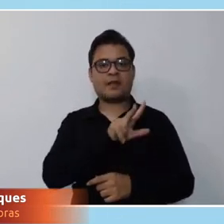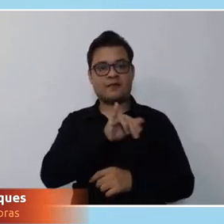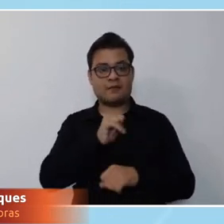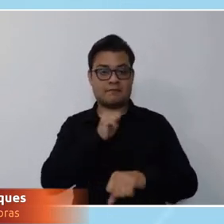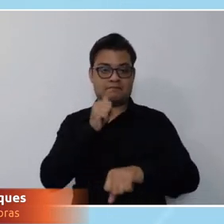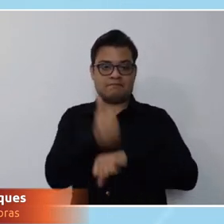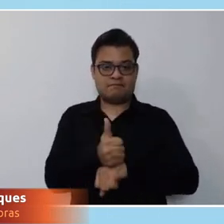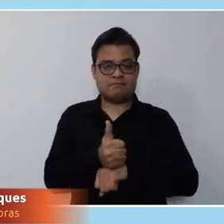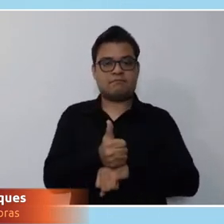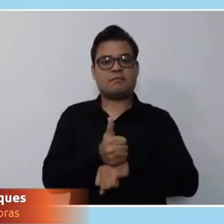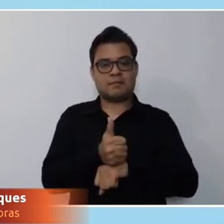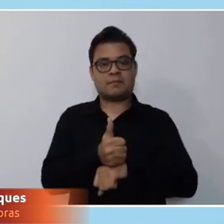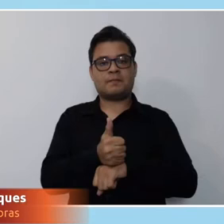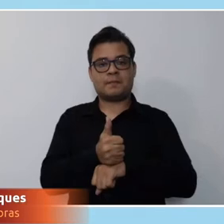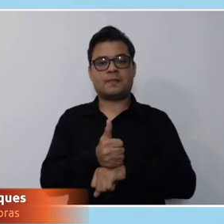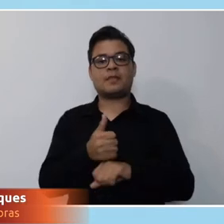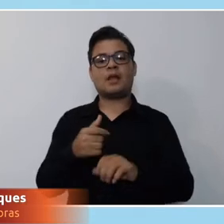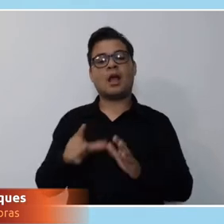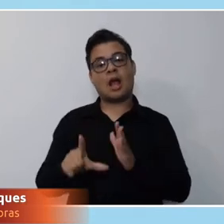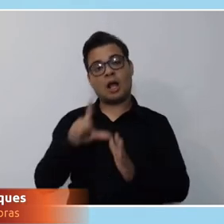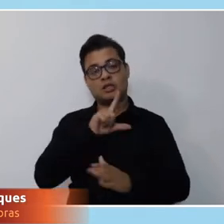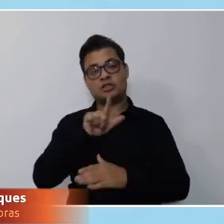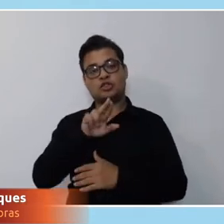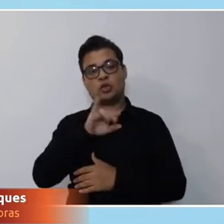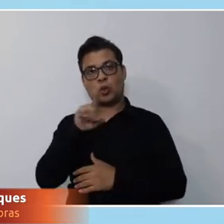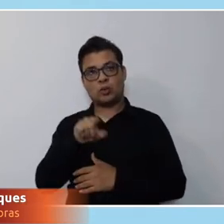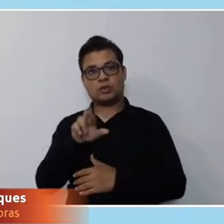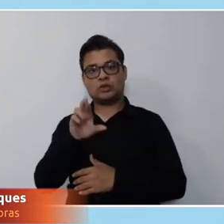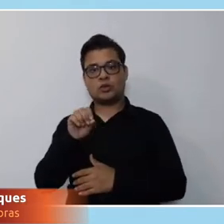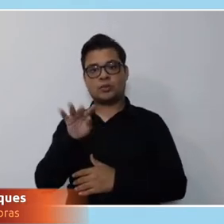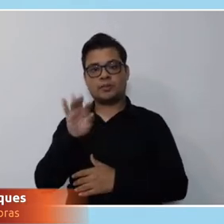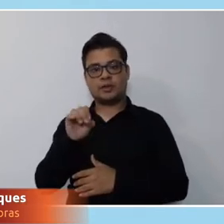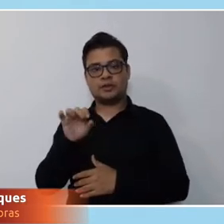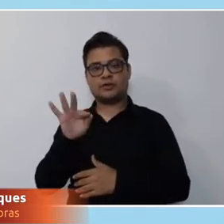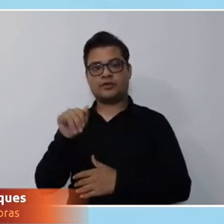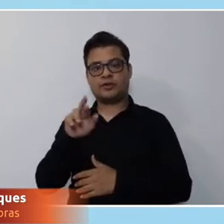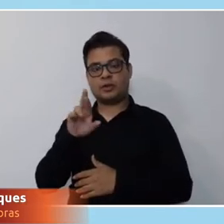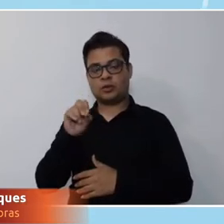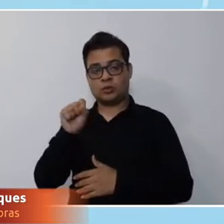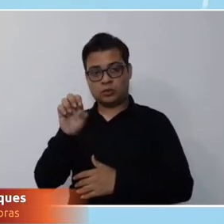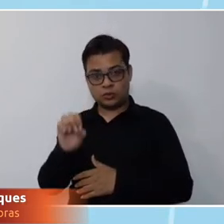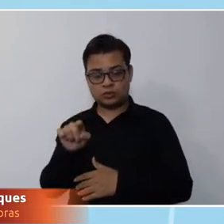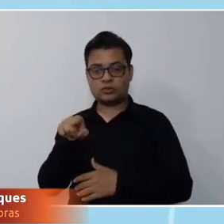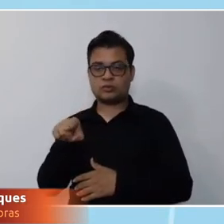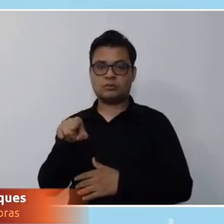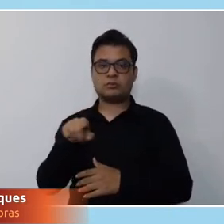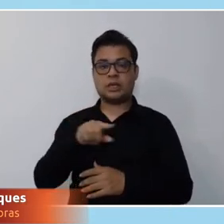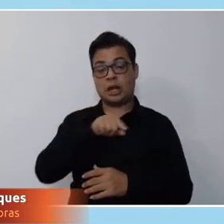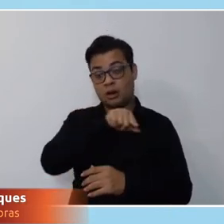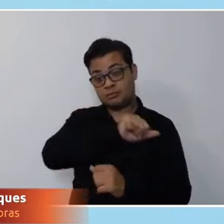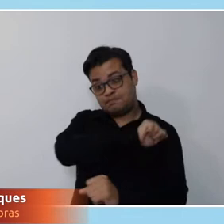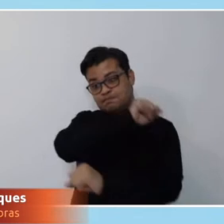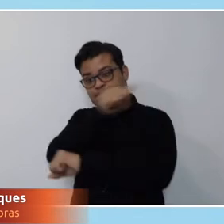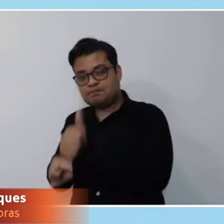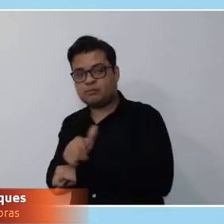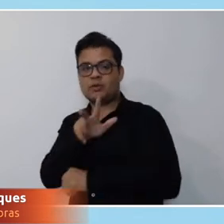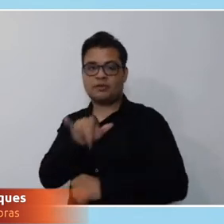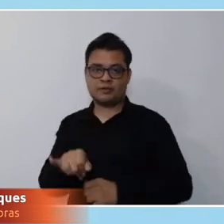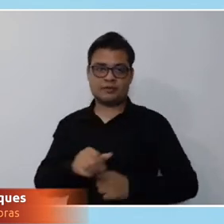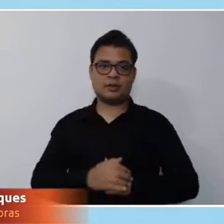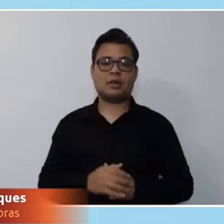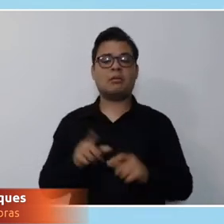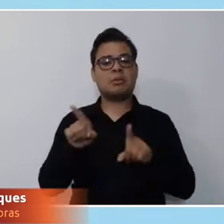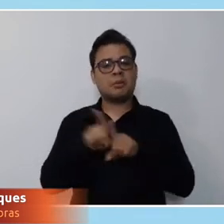Barroso, que também já sugeriu algumas coisas relacionadas especificamente ao Telegram, que